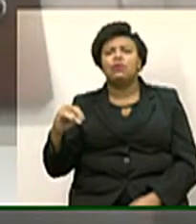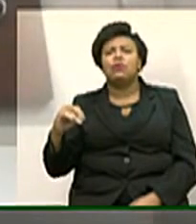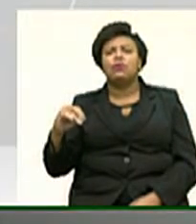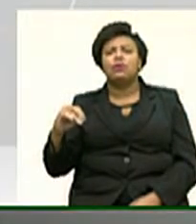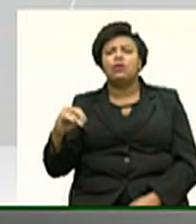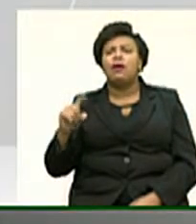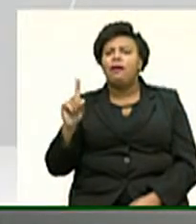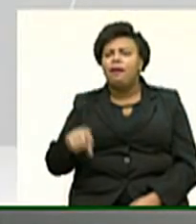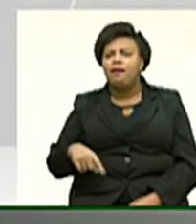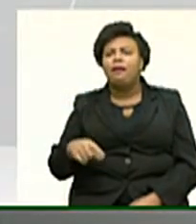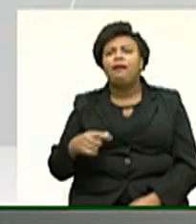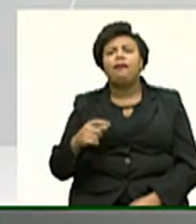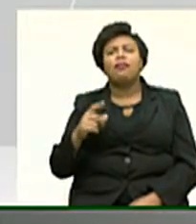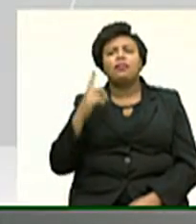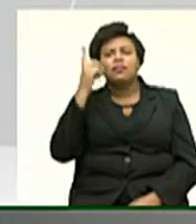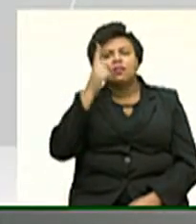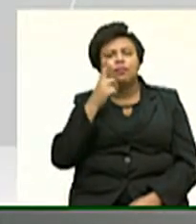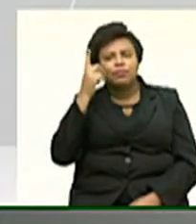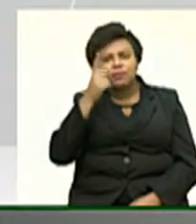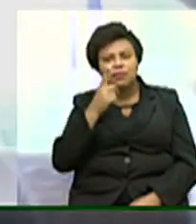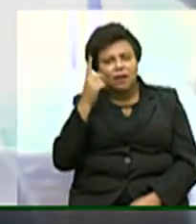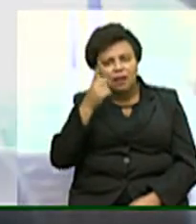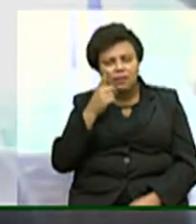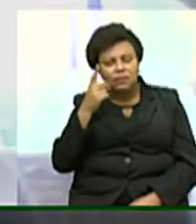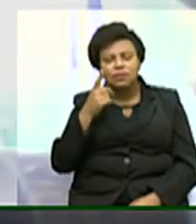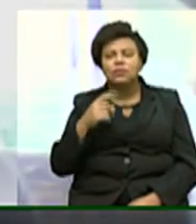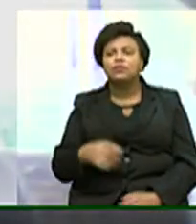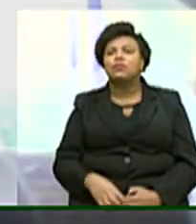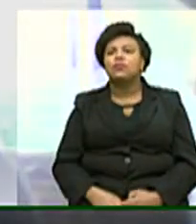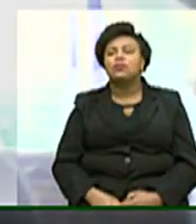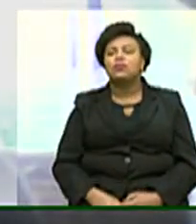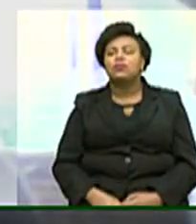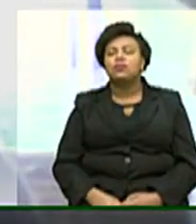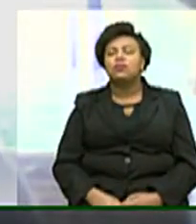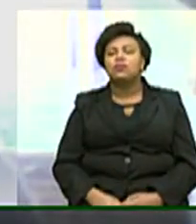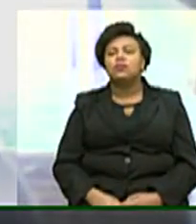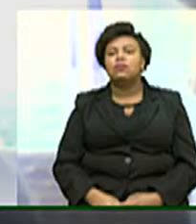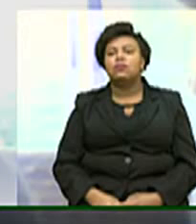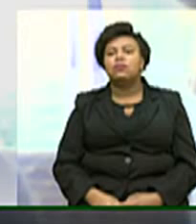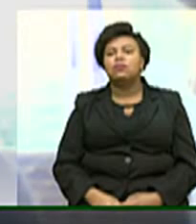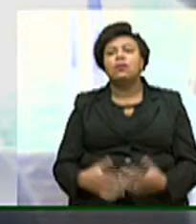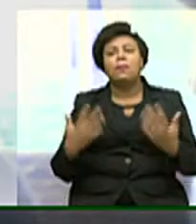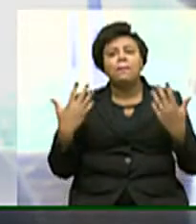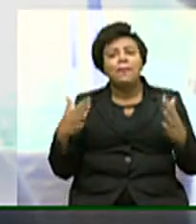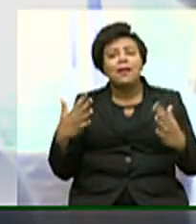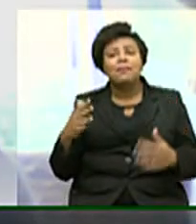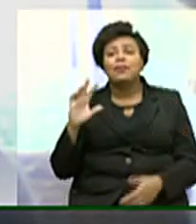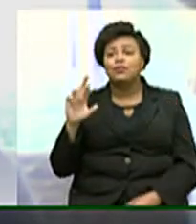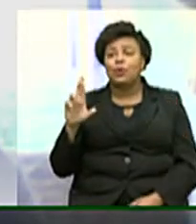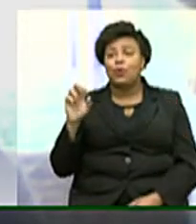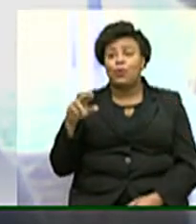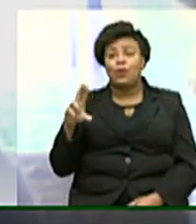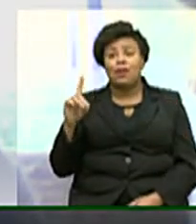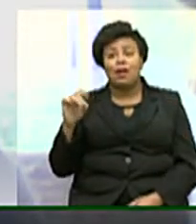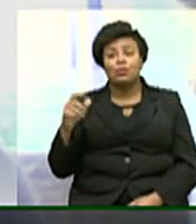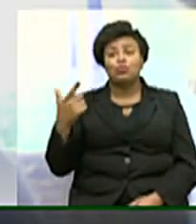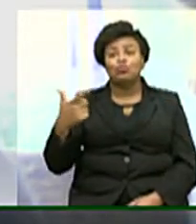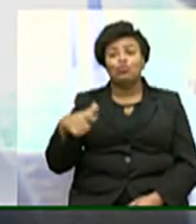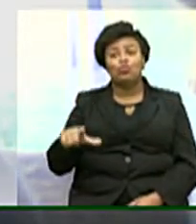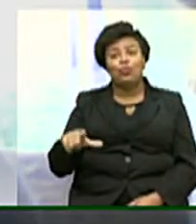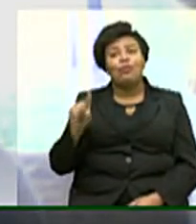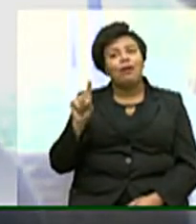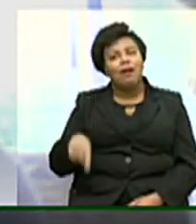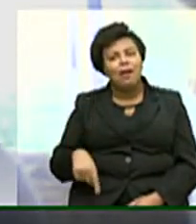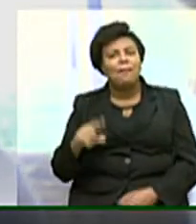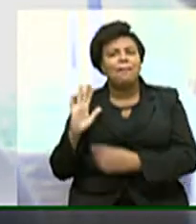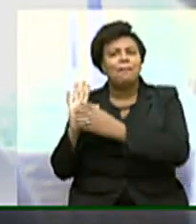entendendo, ele será deputado, será nosso colega daqui 2 anos. Então, parabéns, Ronaldo. E, mais uma vez, é